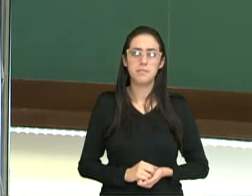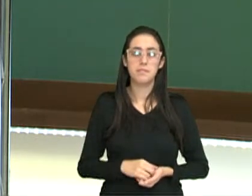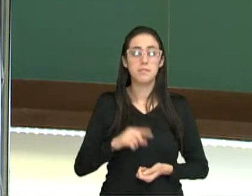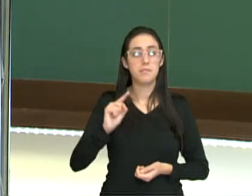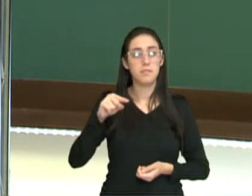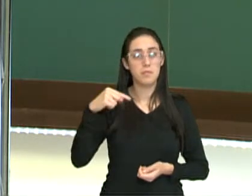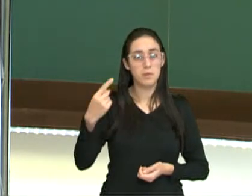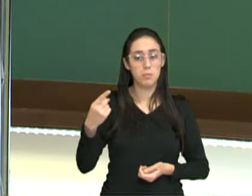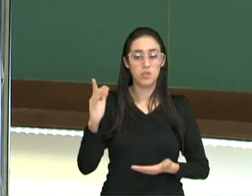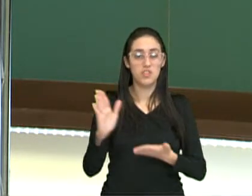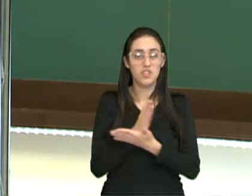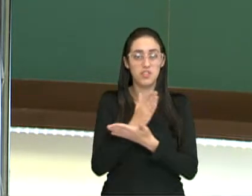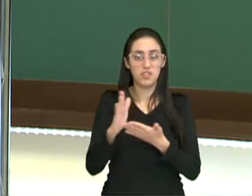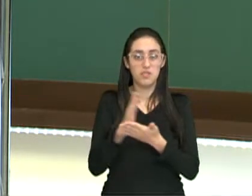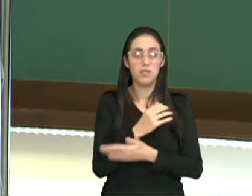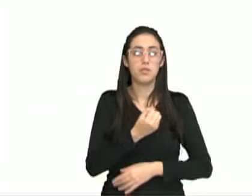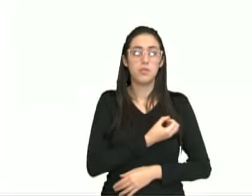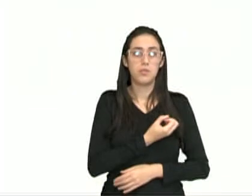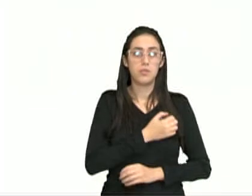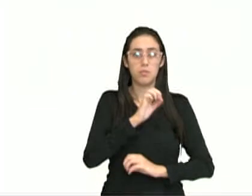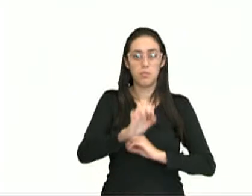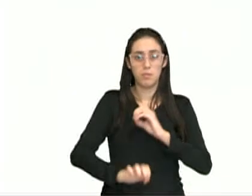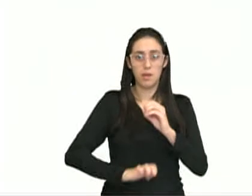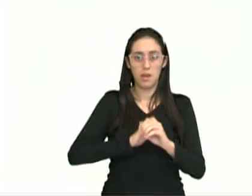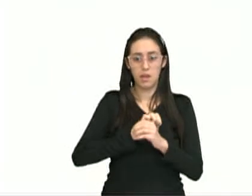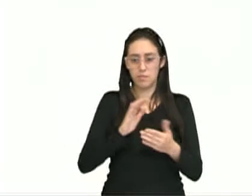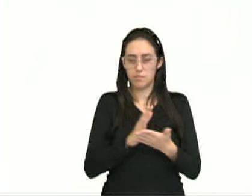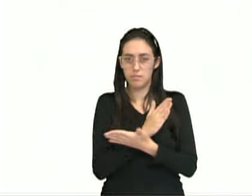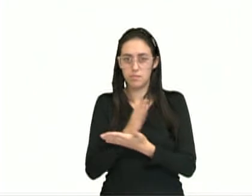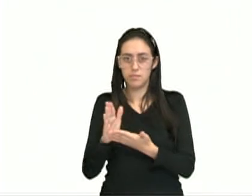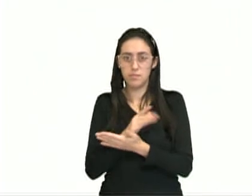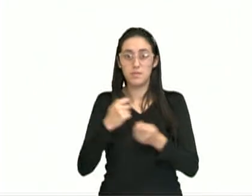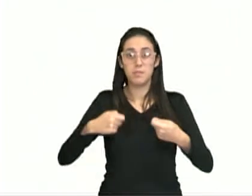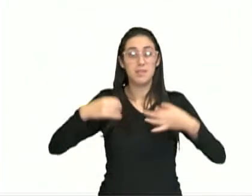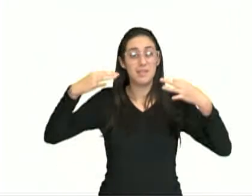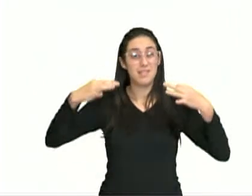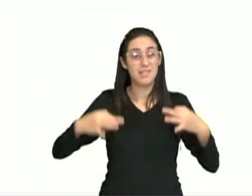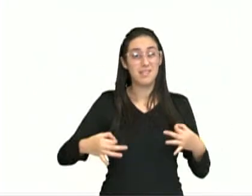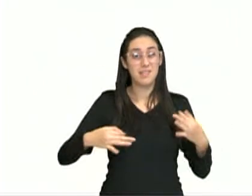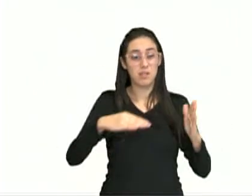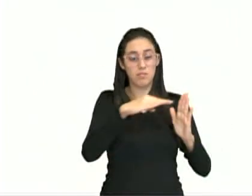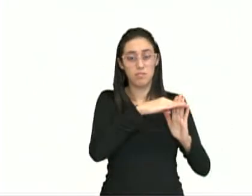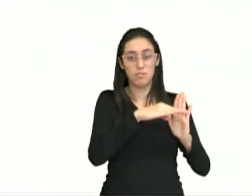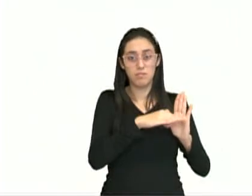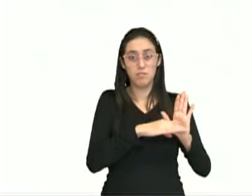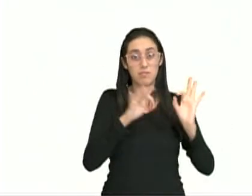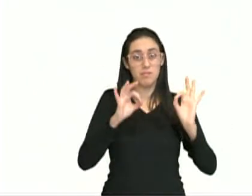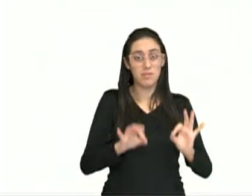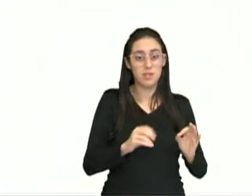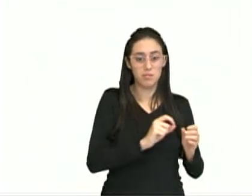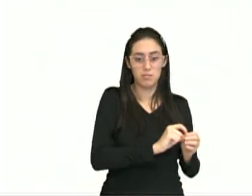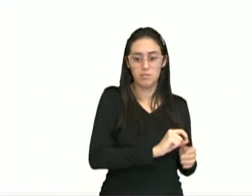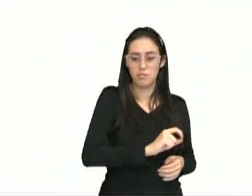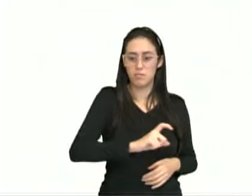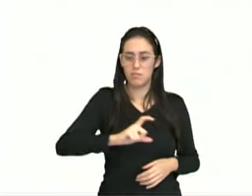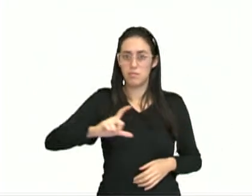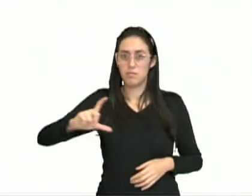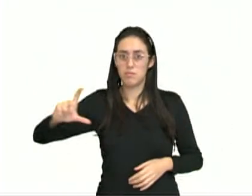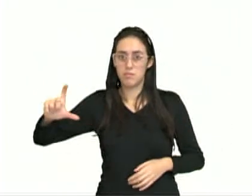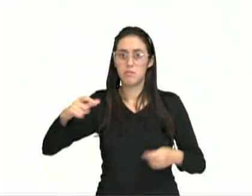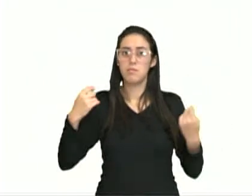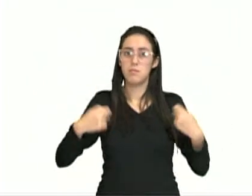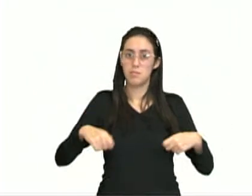Depois, distribuir o número de elétrons do elemento químico obedecendo a sequência da ordem crescente dos subníveis,